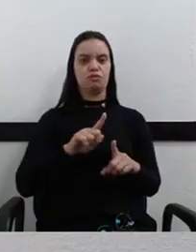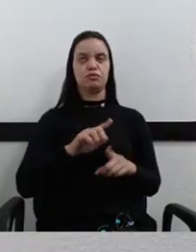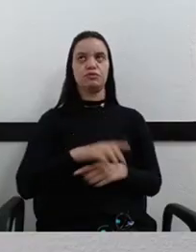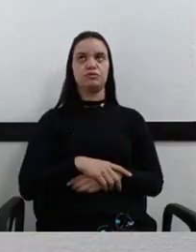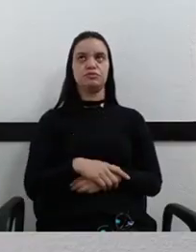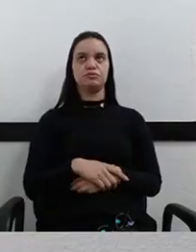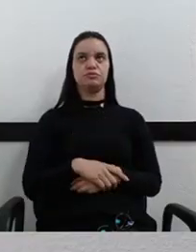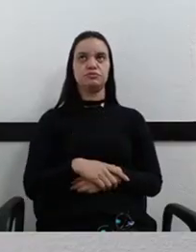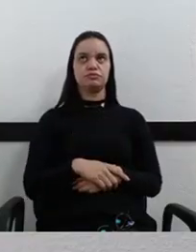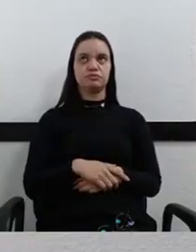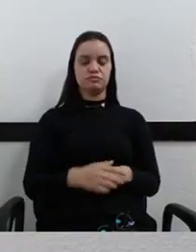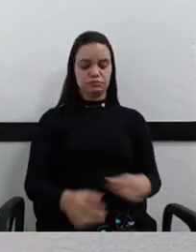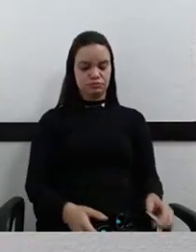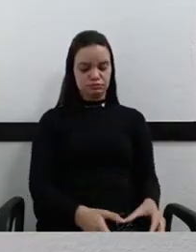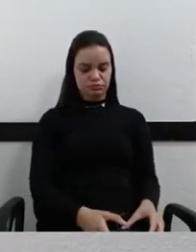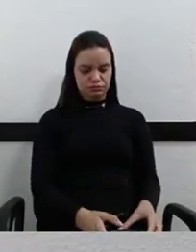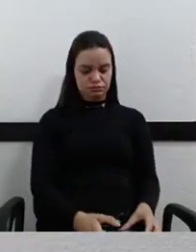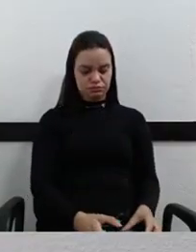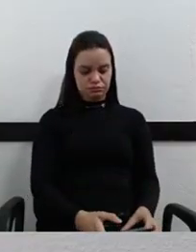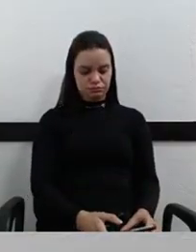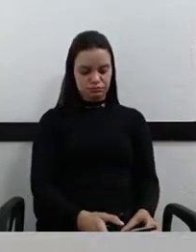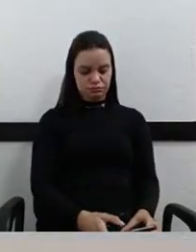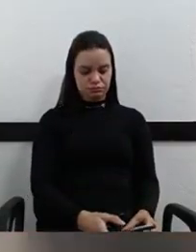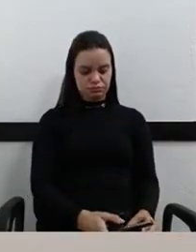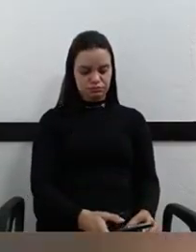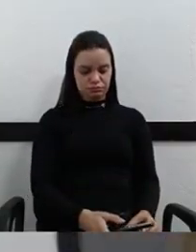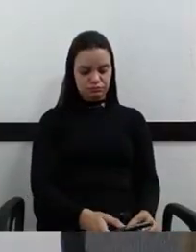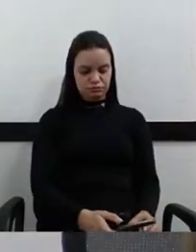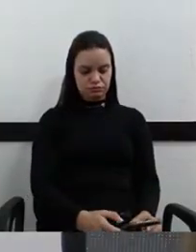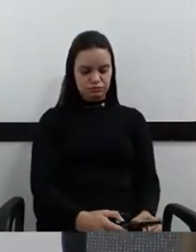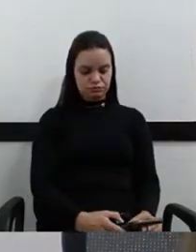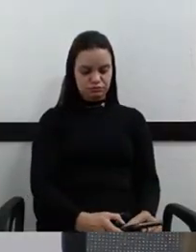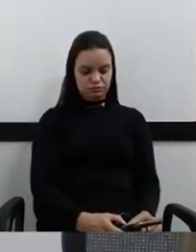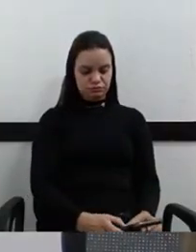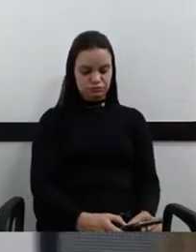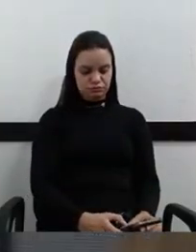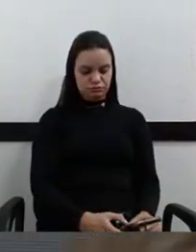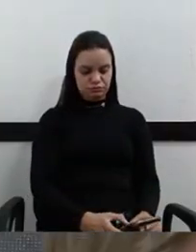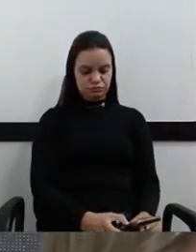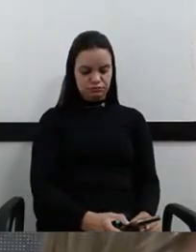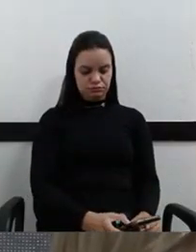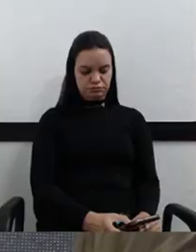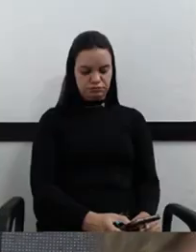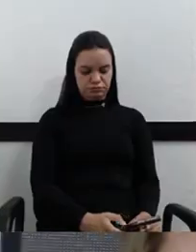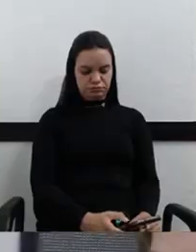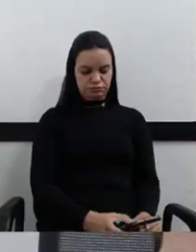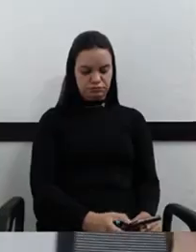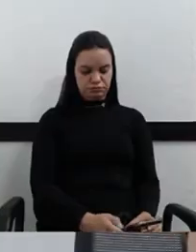Tenho 5 votos. Meu voto não vai mudar nada, né? Vai. Não, porque contra já vai contra. Não.